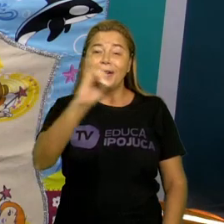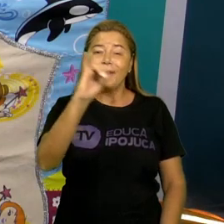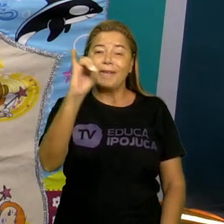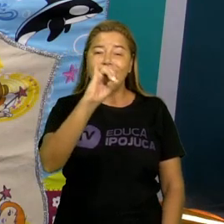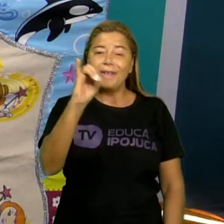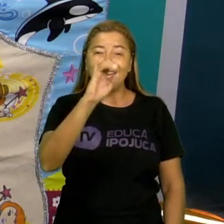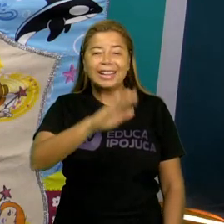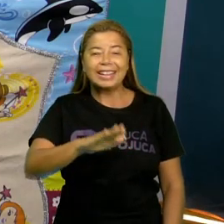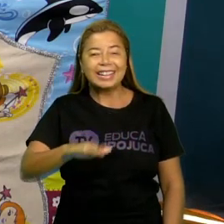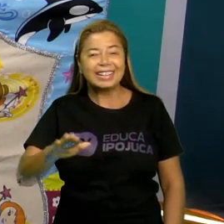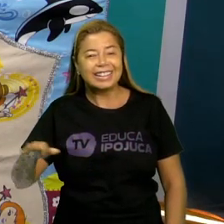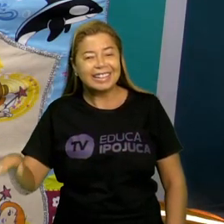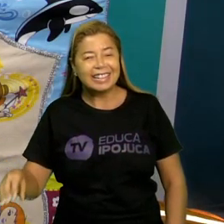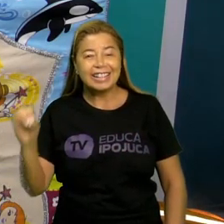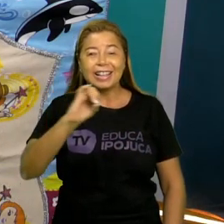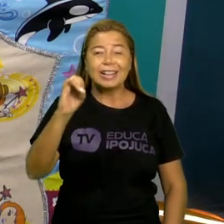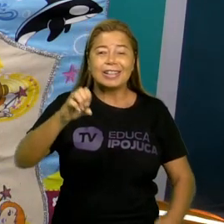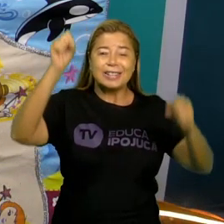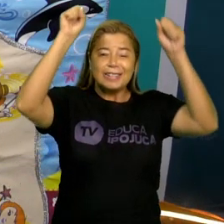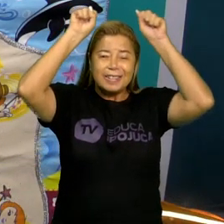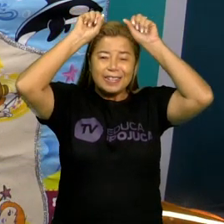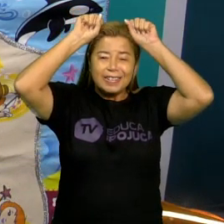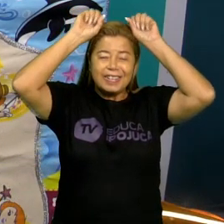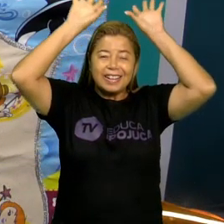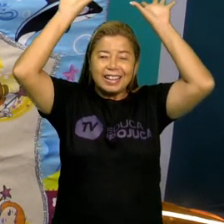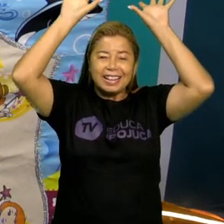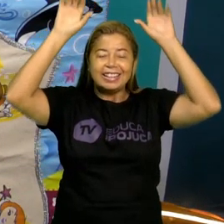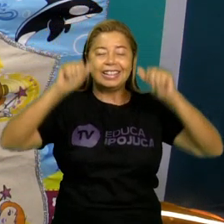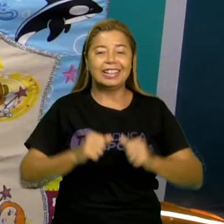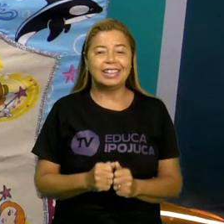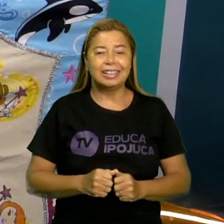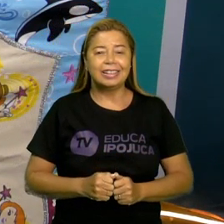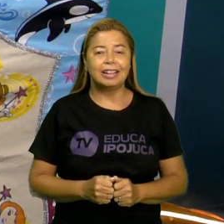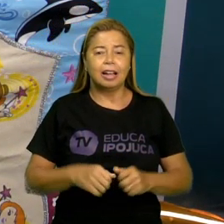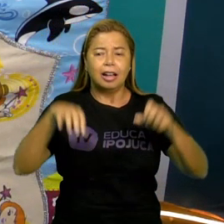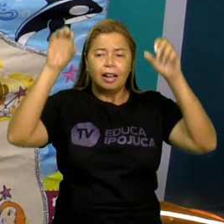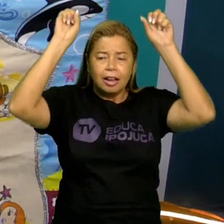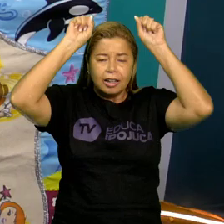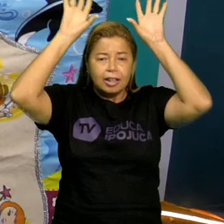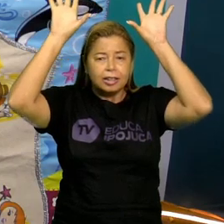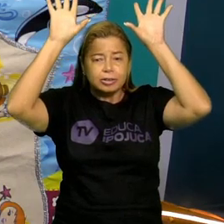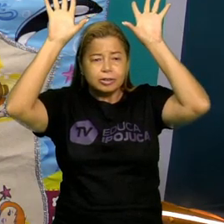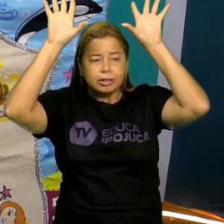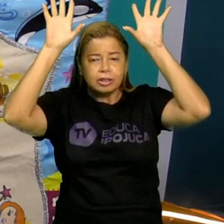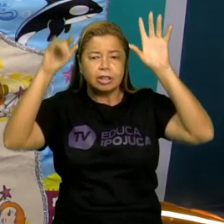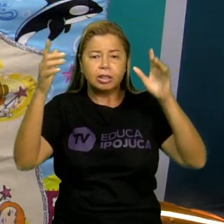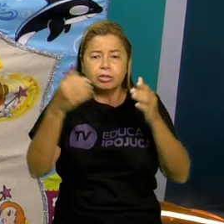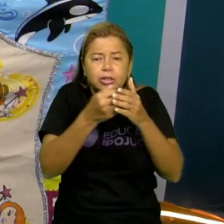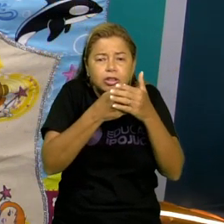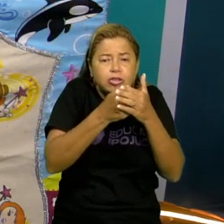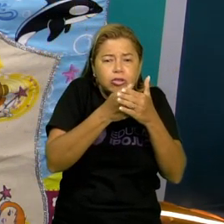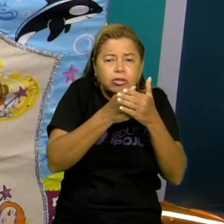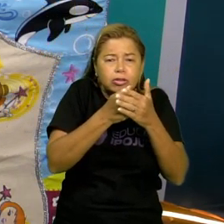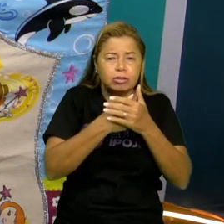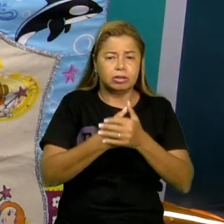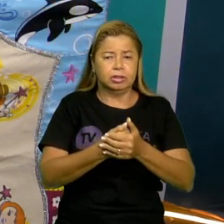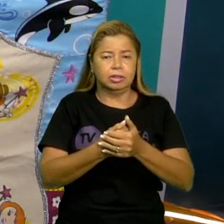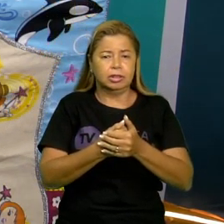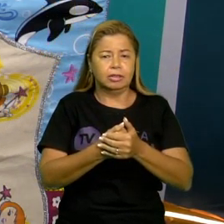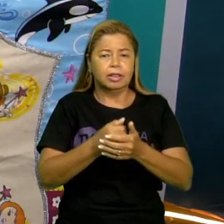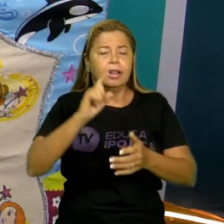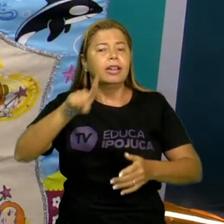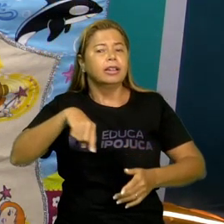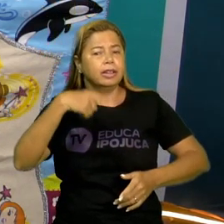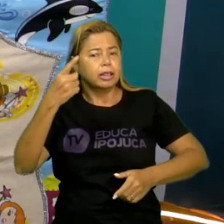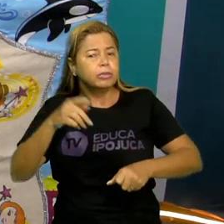criançada! Olá, Leiturinha! Olá, tia Lê! Olá, ô Leiturinha, tu tá escondida? Uhum! Tá, depois a